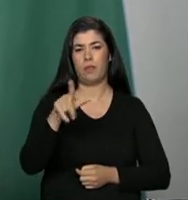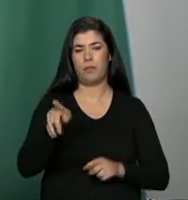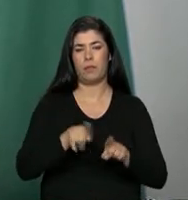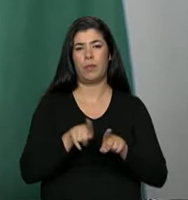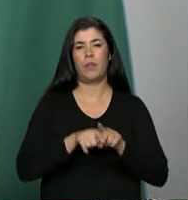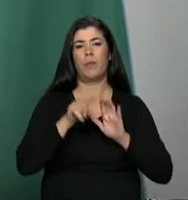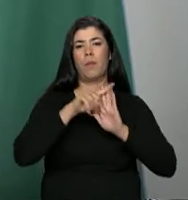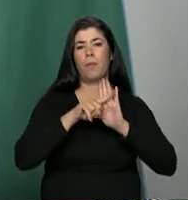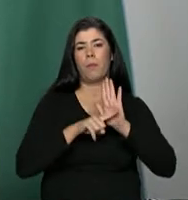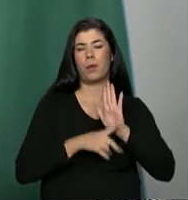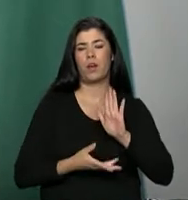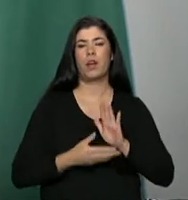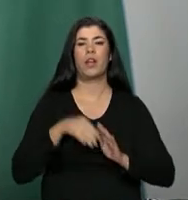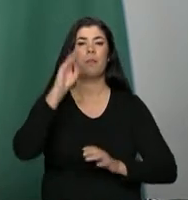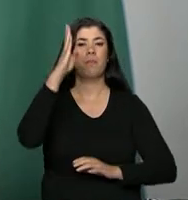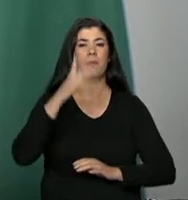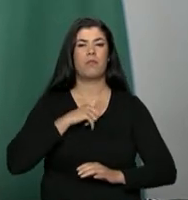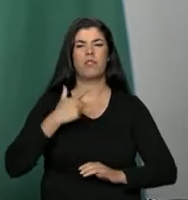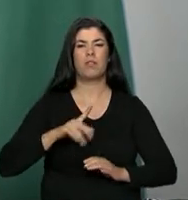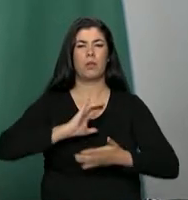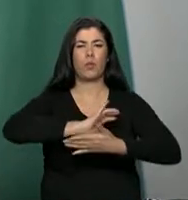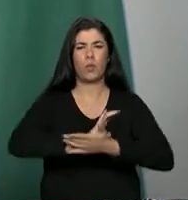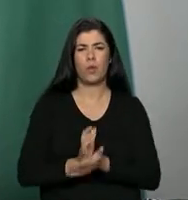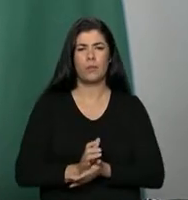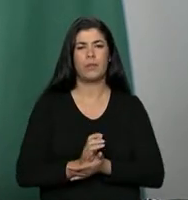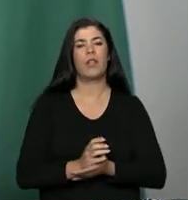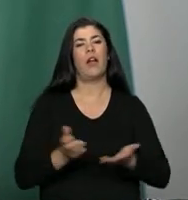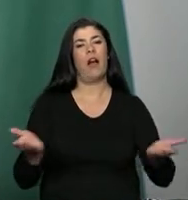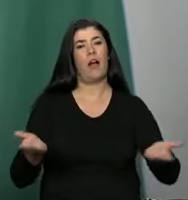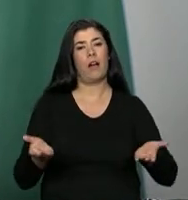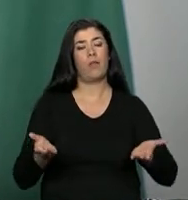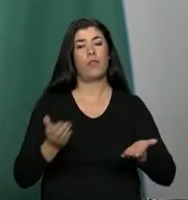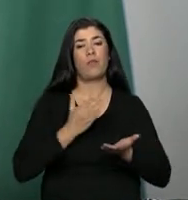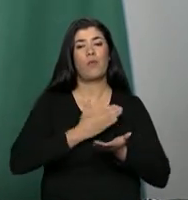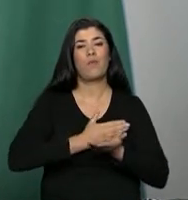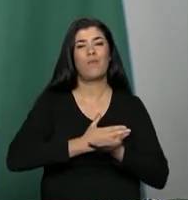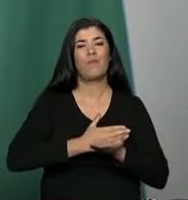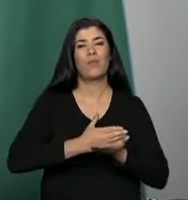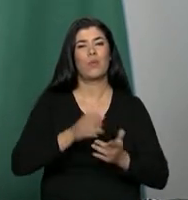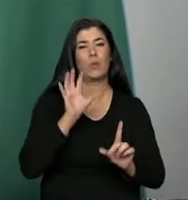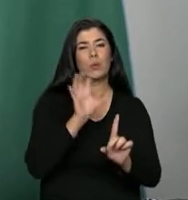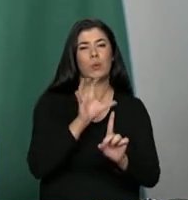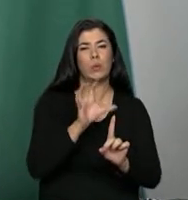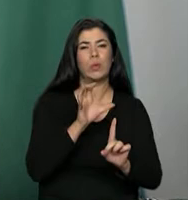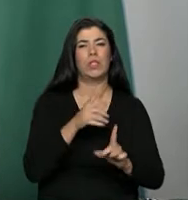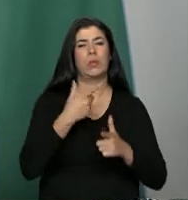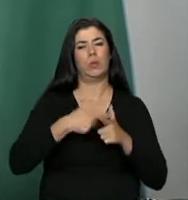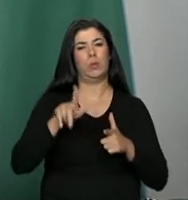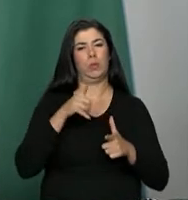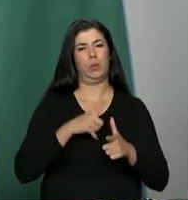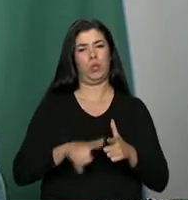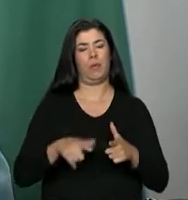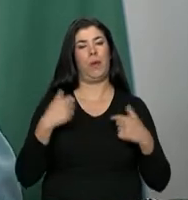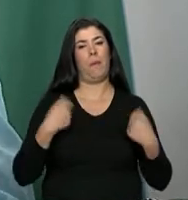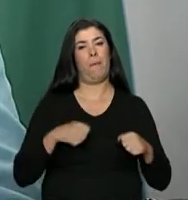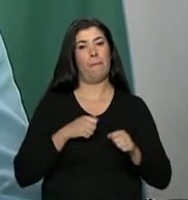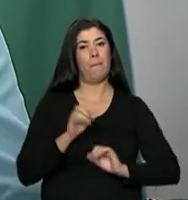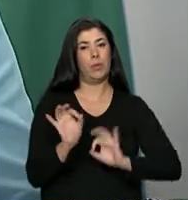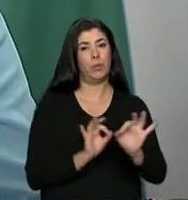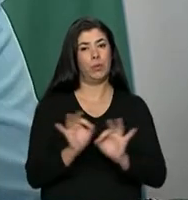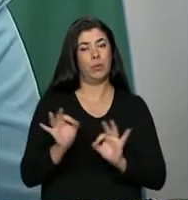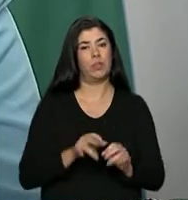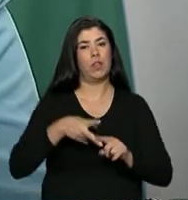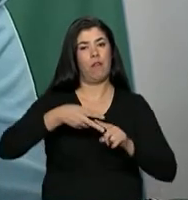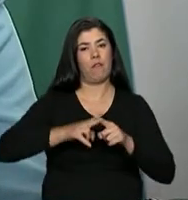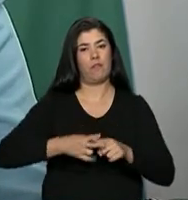Agora, nós tivemos alguns problemas e tivemos de fazer reajustes. Os problemas que nós